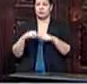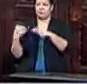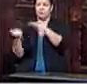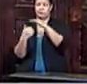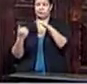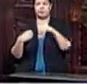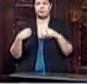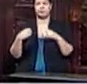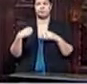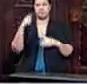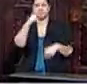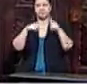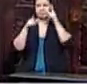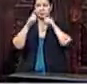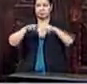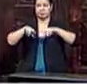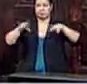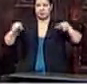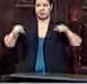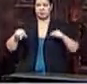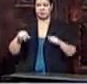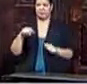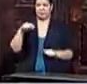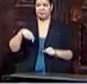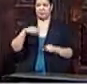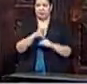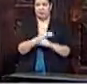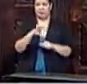do Estado, empresas que estão na dívida ativa do Estado,